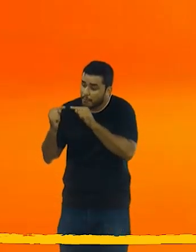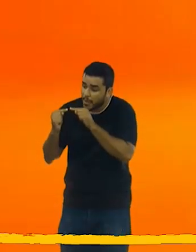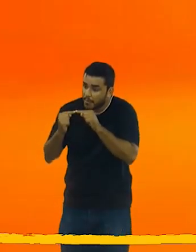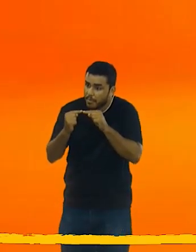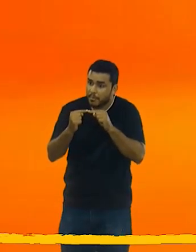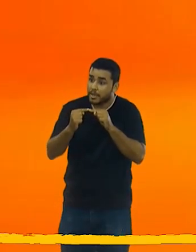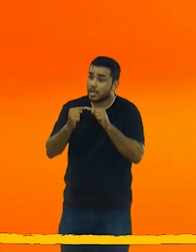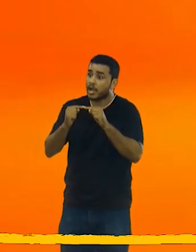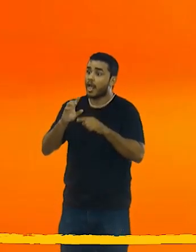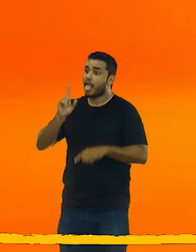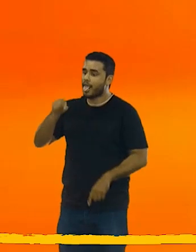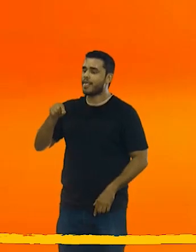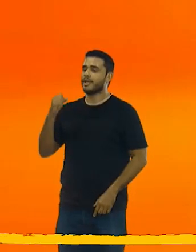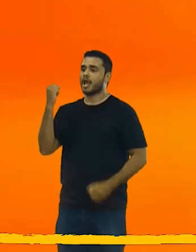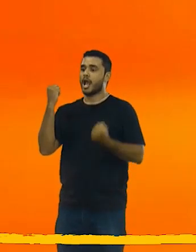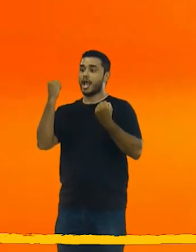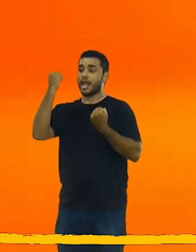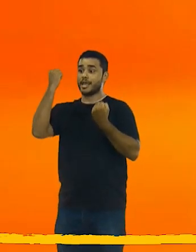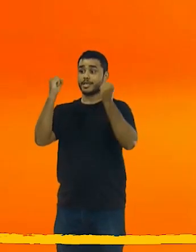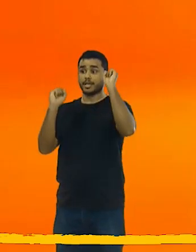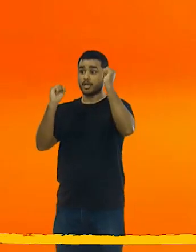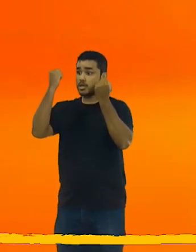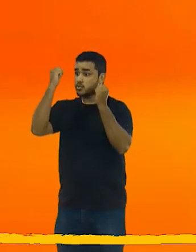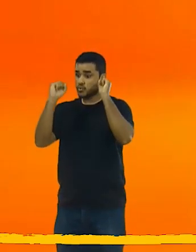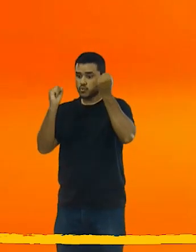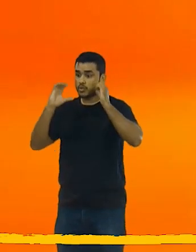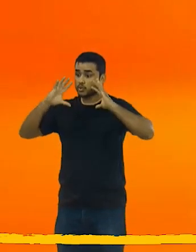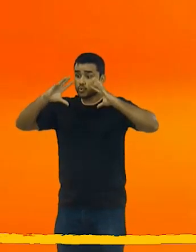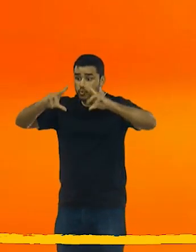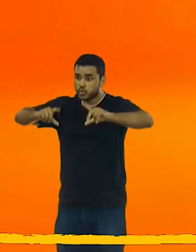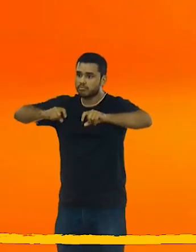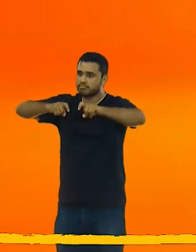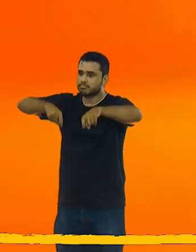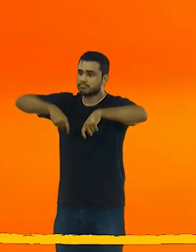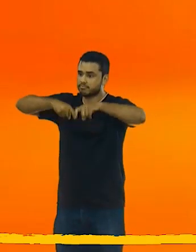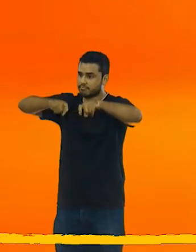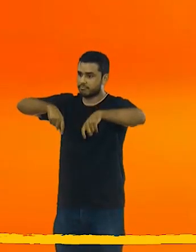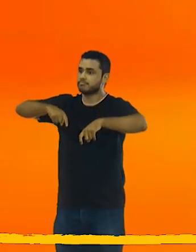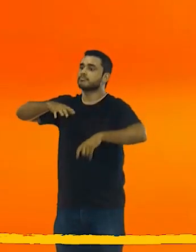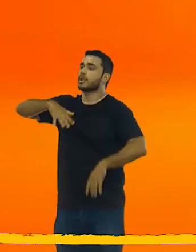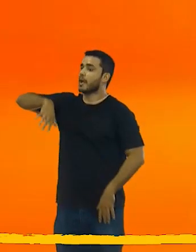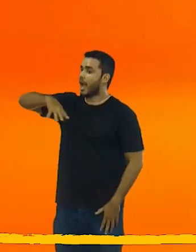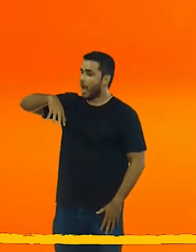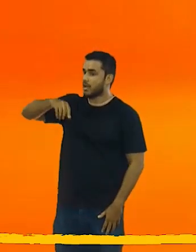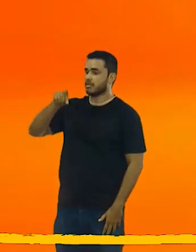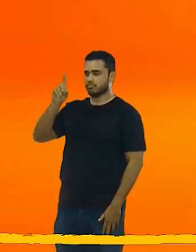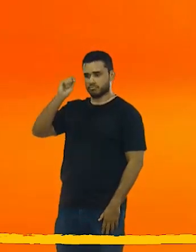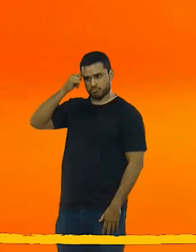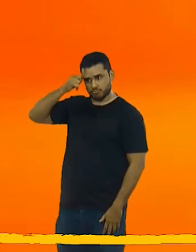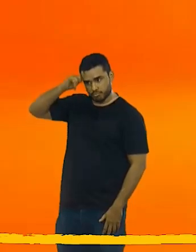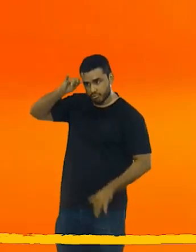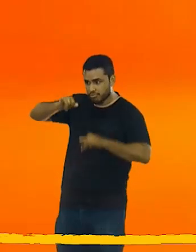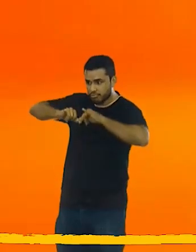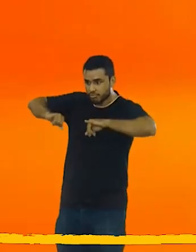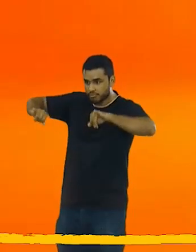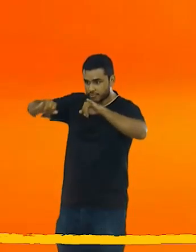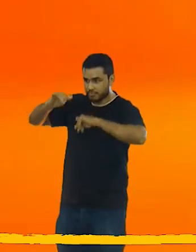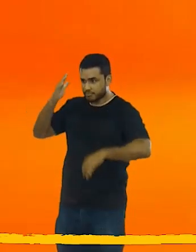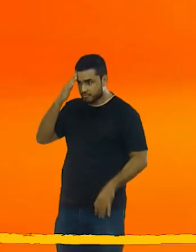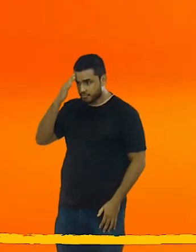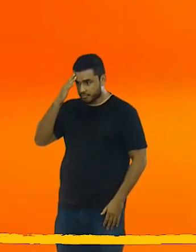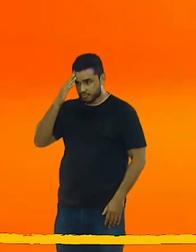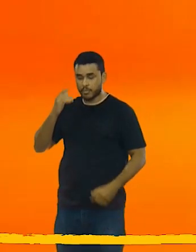agroindústria. Tudo bem? Então, o setor primário, o setor secundário e envolverá o setor